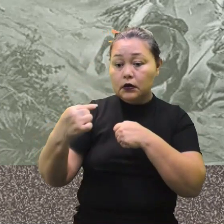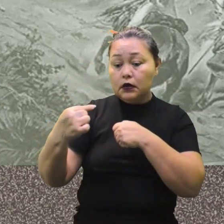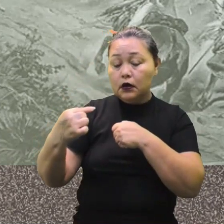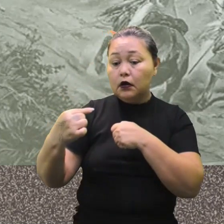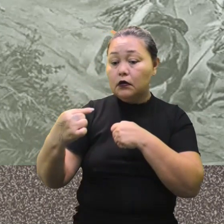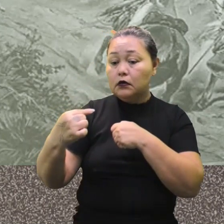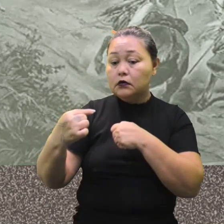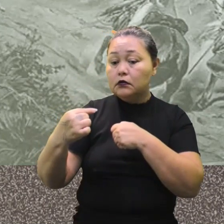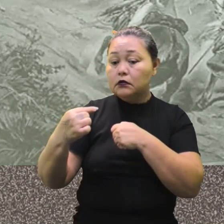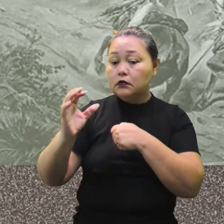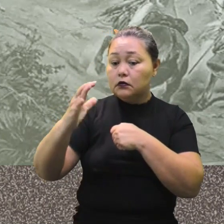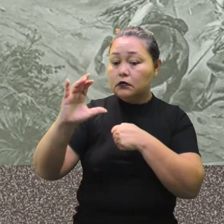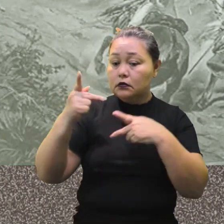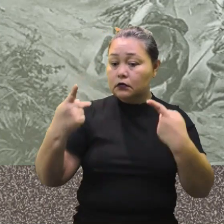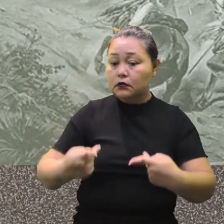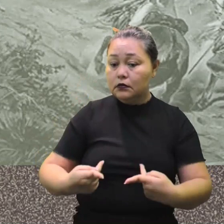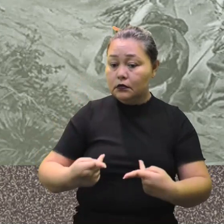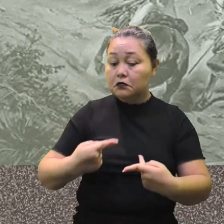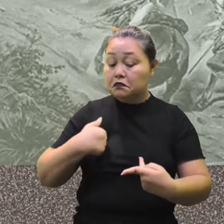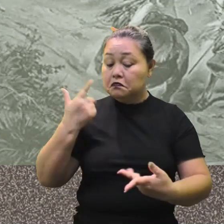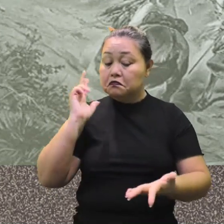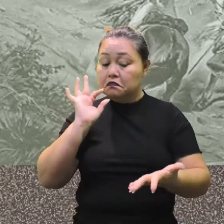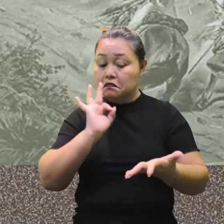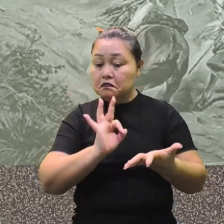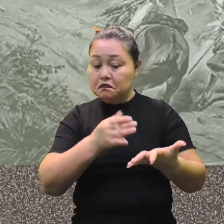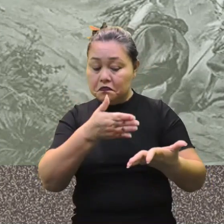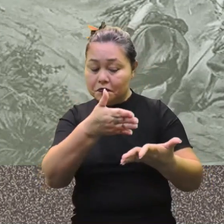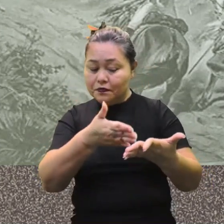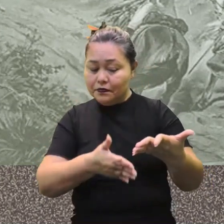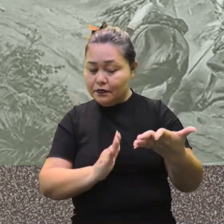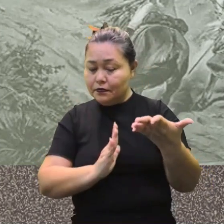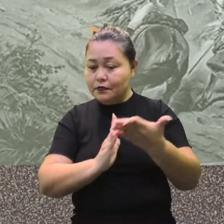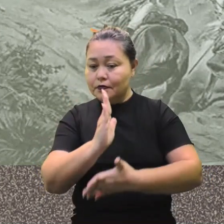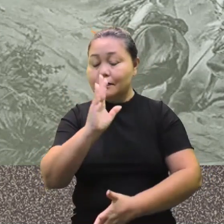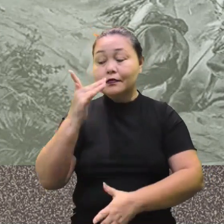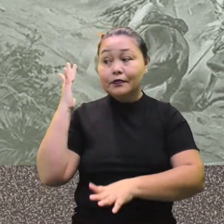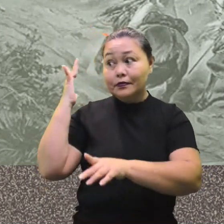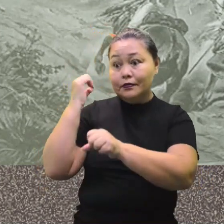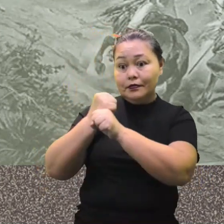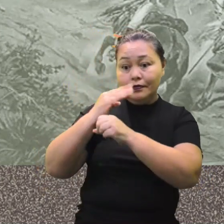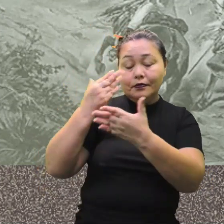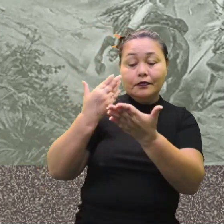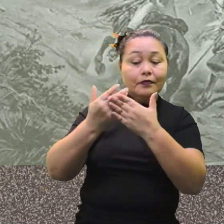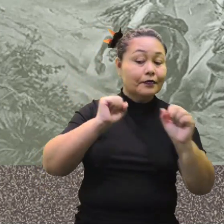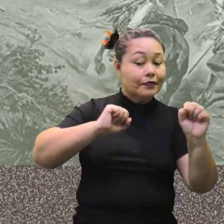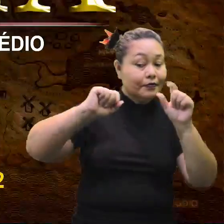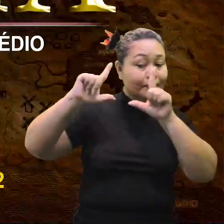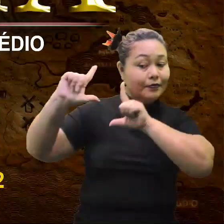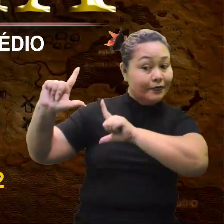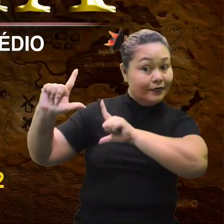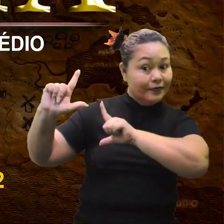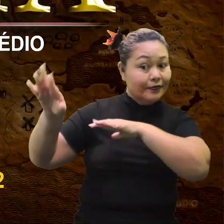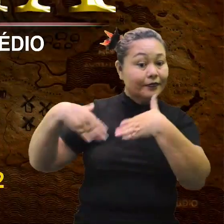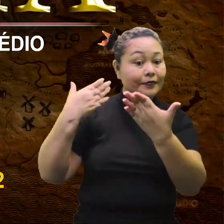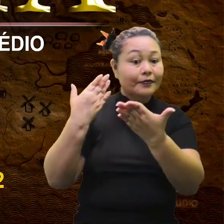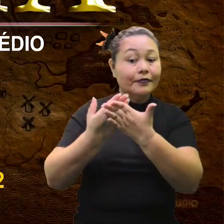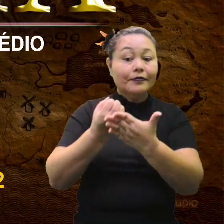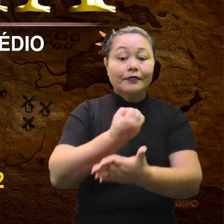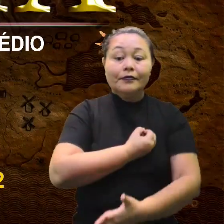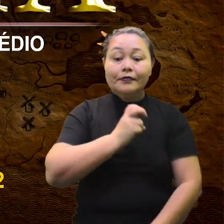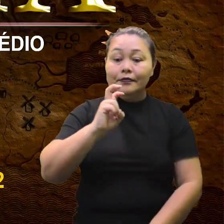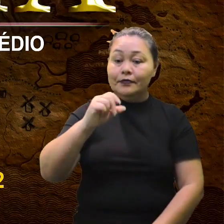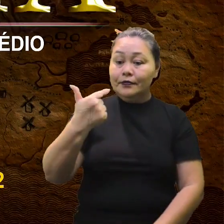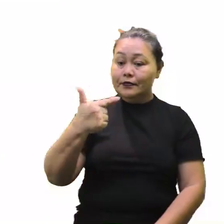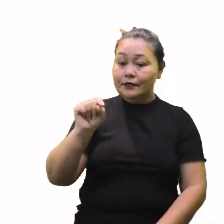detonar. É. E agora nós vamos ver a revisão da aula na tela para vocês. Aula de